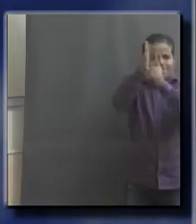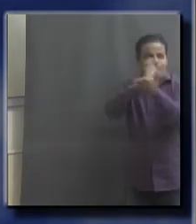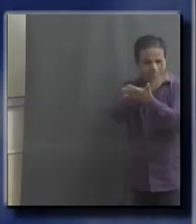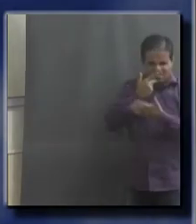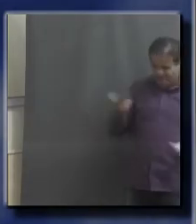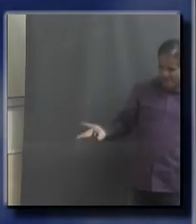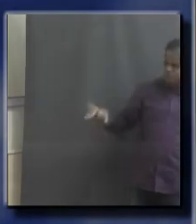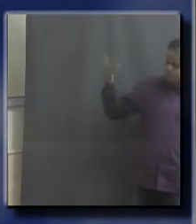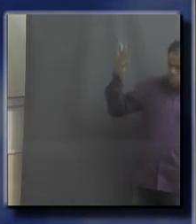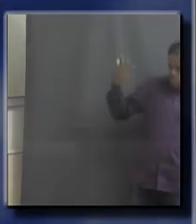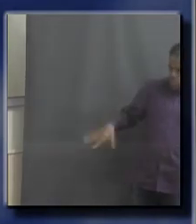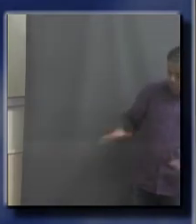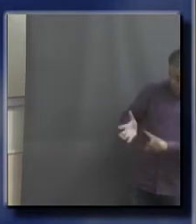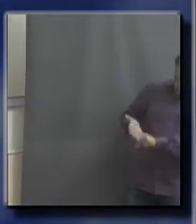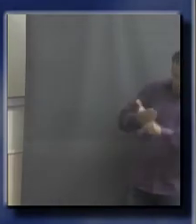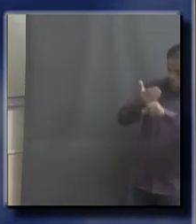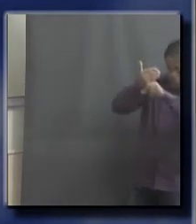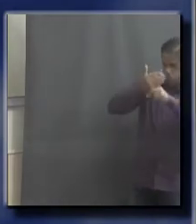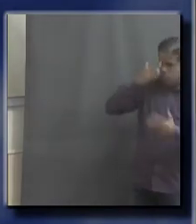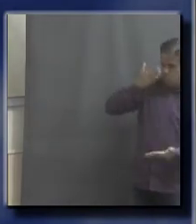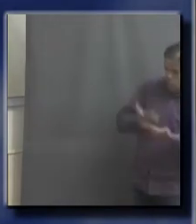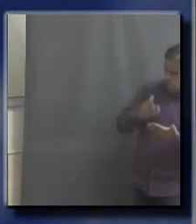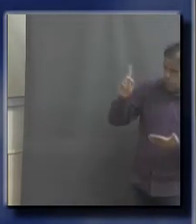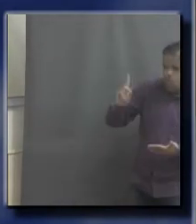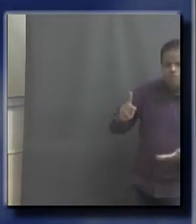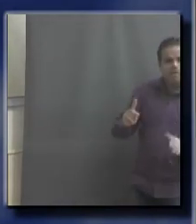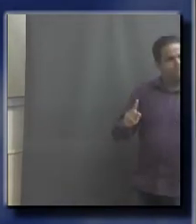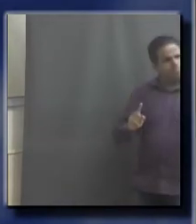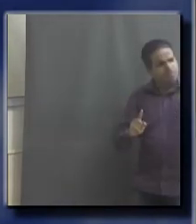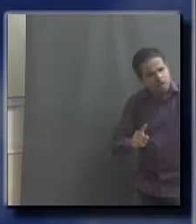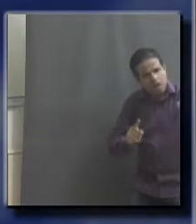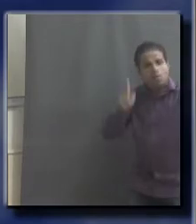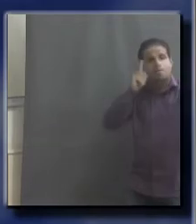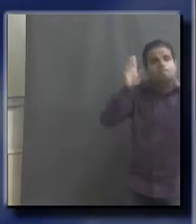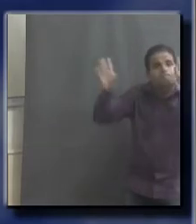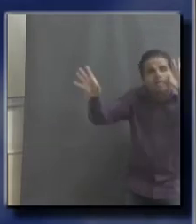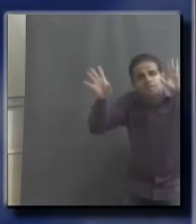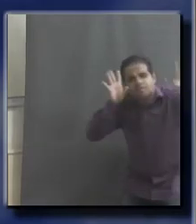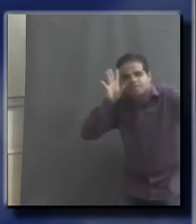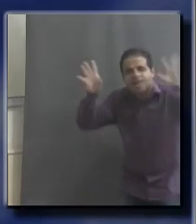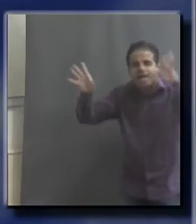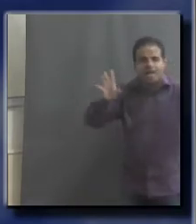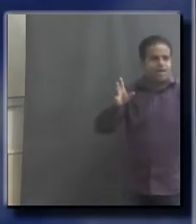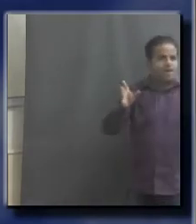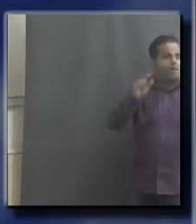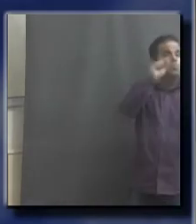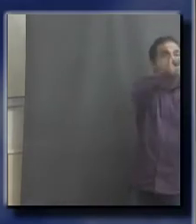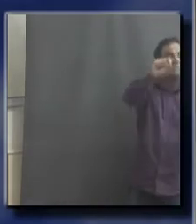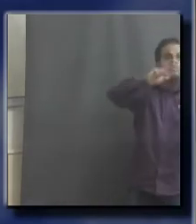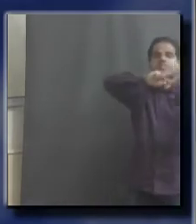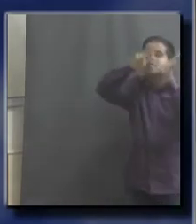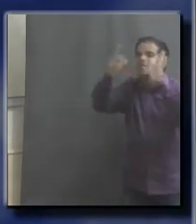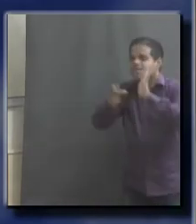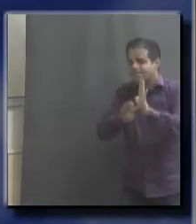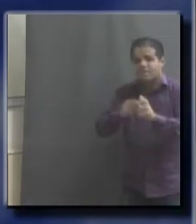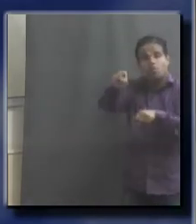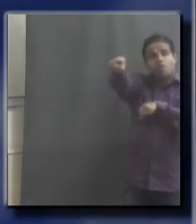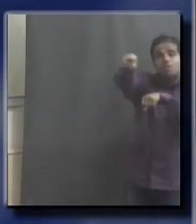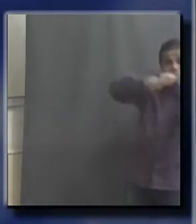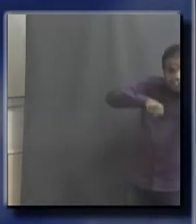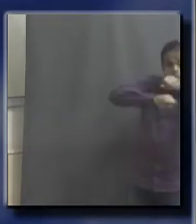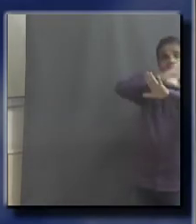escuta, né? Mas é pensar e no que significa uma